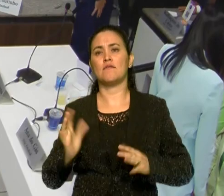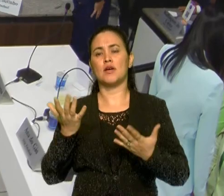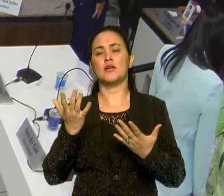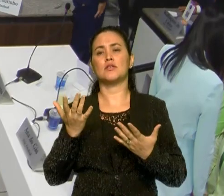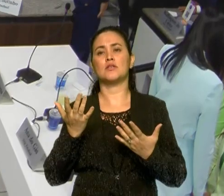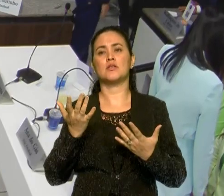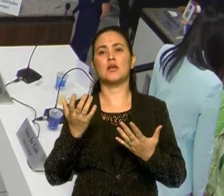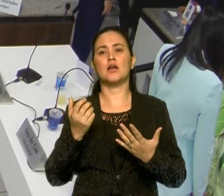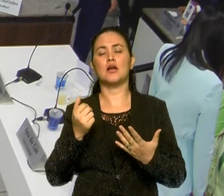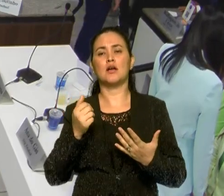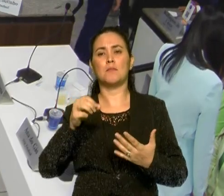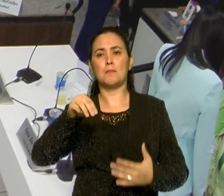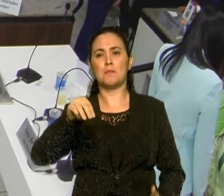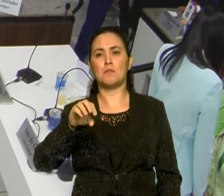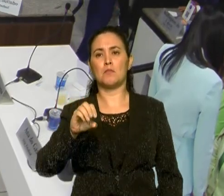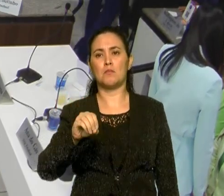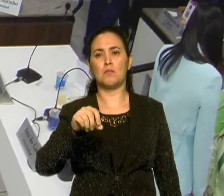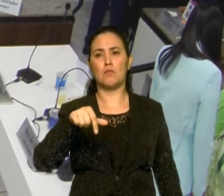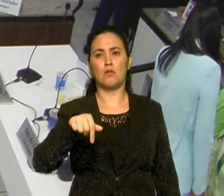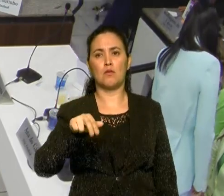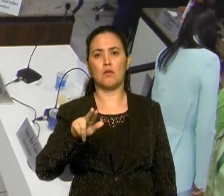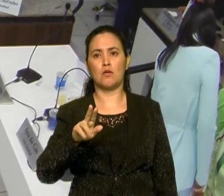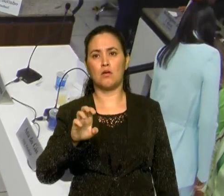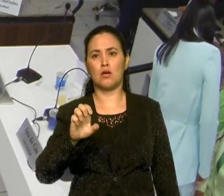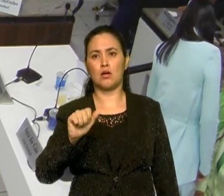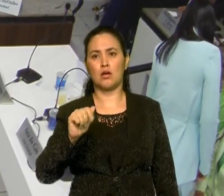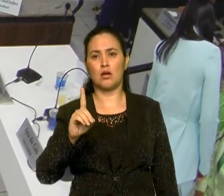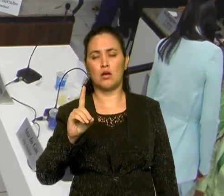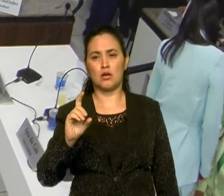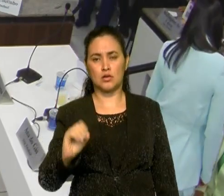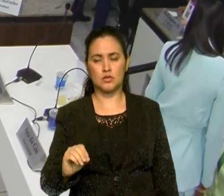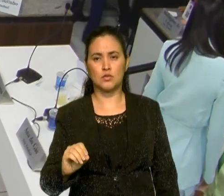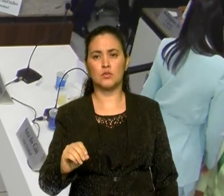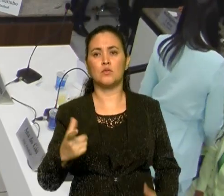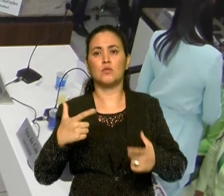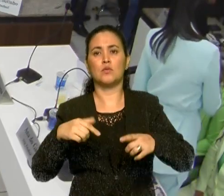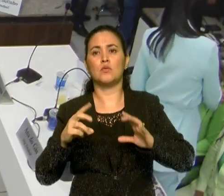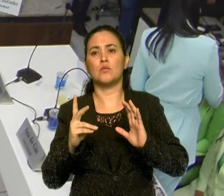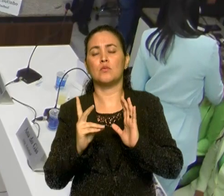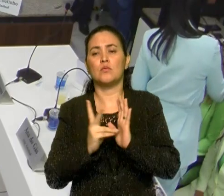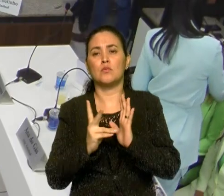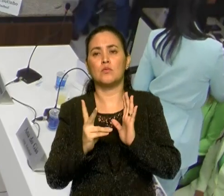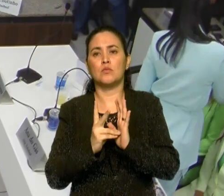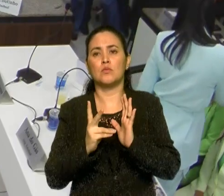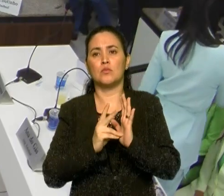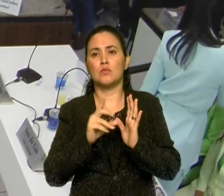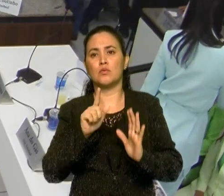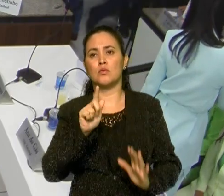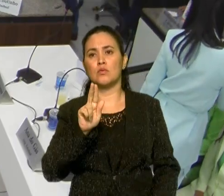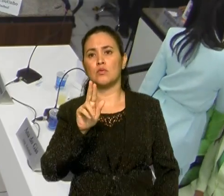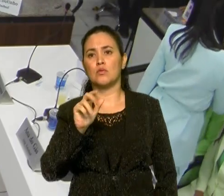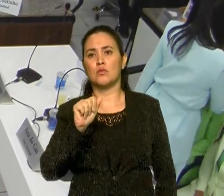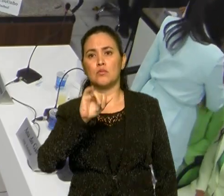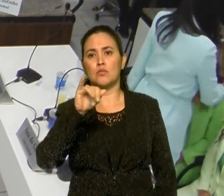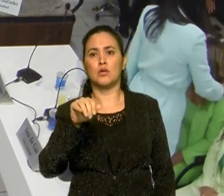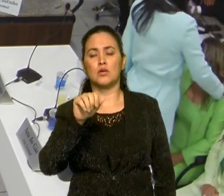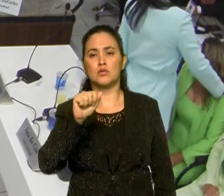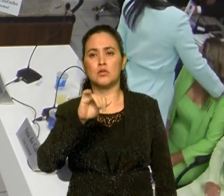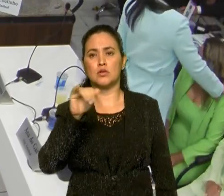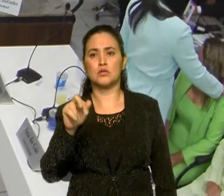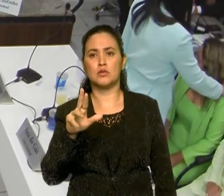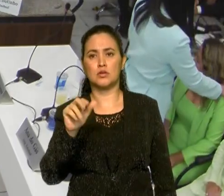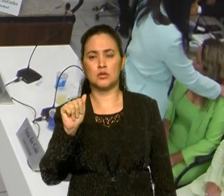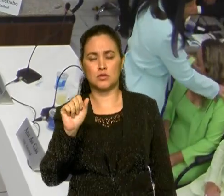festa do moqueado das aldeias Guajajaras do Maranhão, ela foi aprovada em primeiro turno e vai para